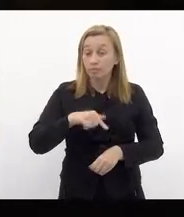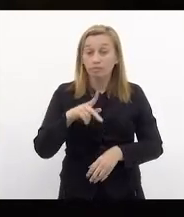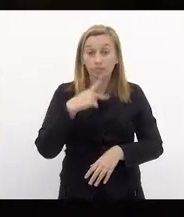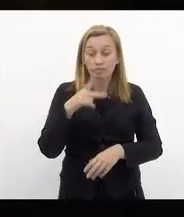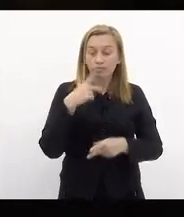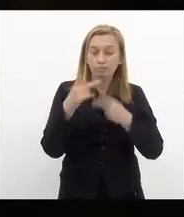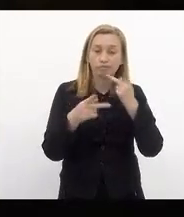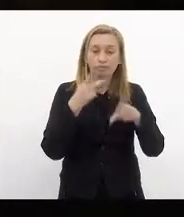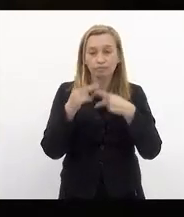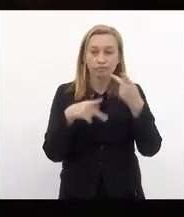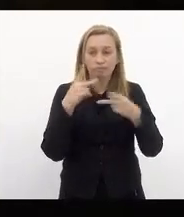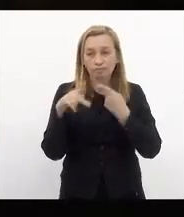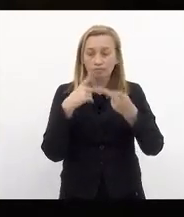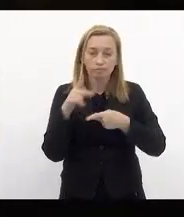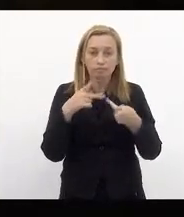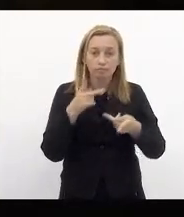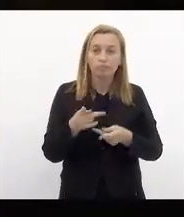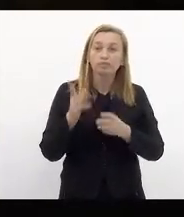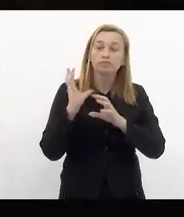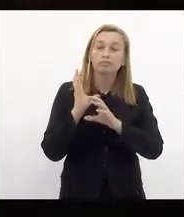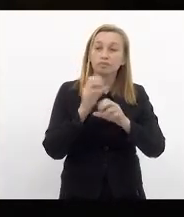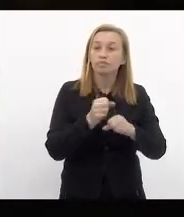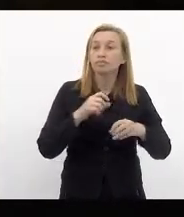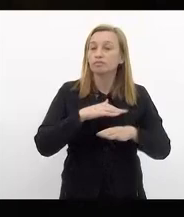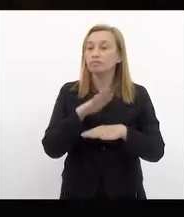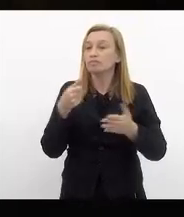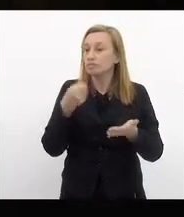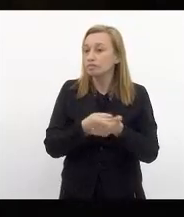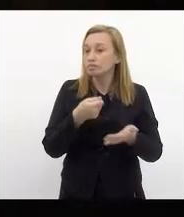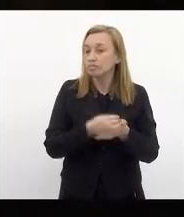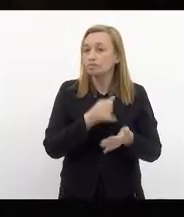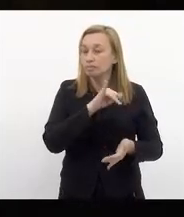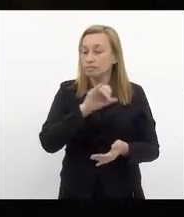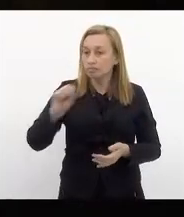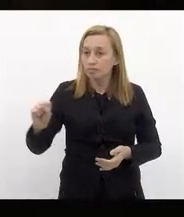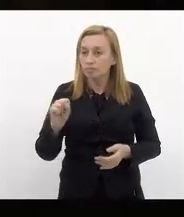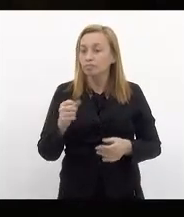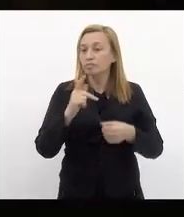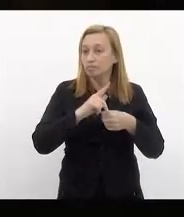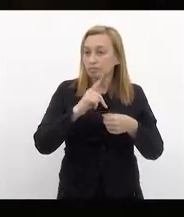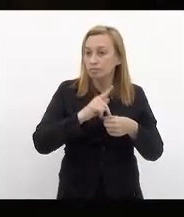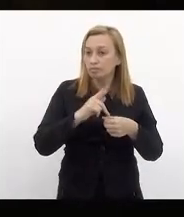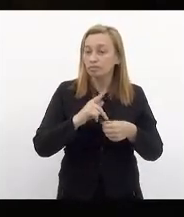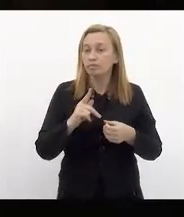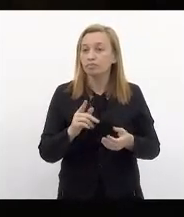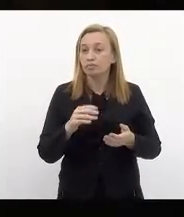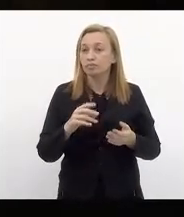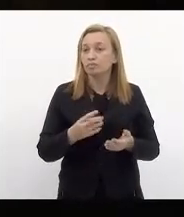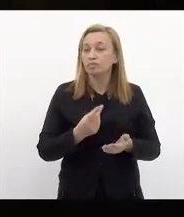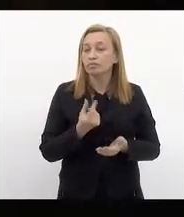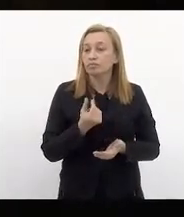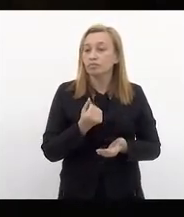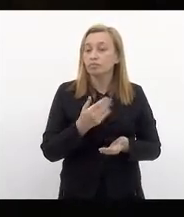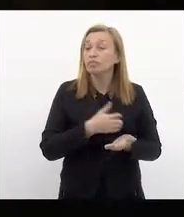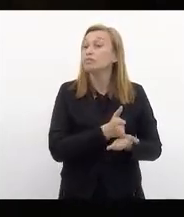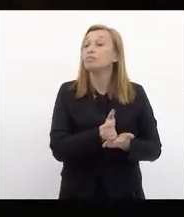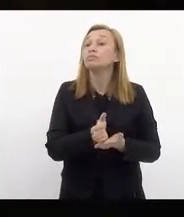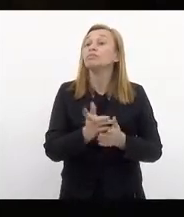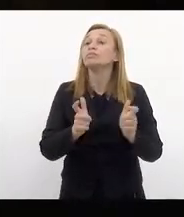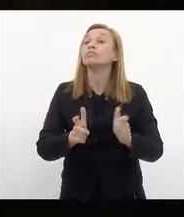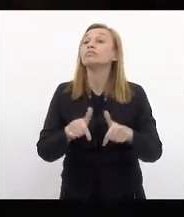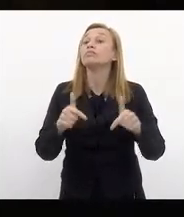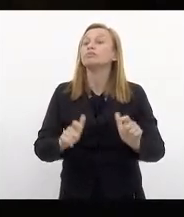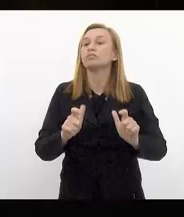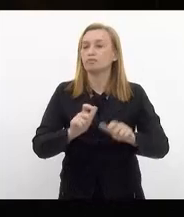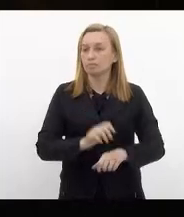falado o tempo inteiro, a revisão dessa cobrança do ICMS do petróleo, do destino para a origem. A cobrança